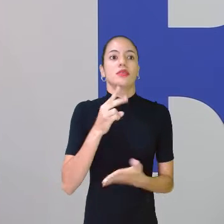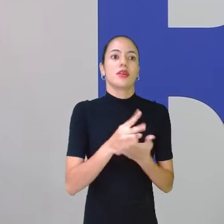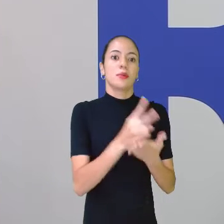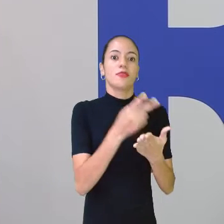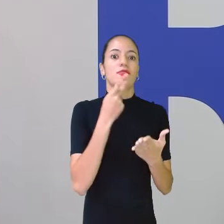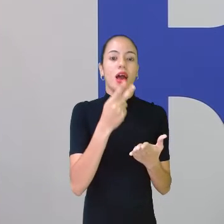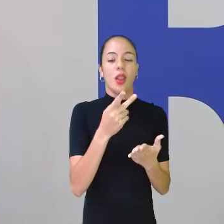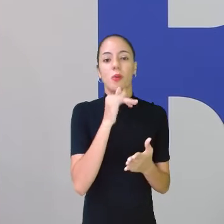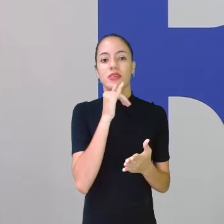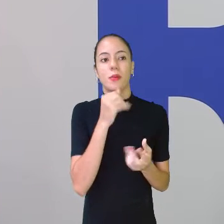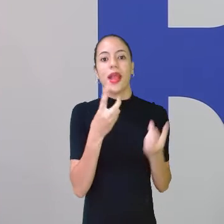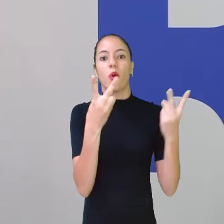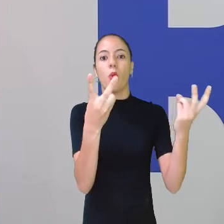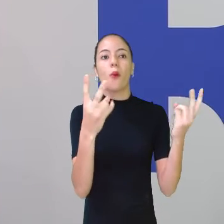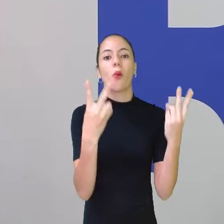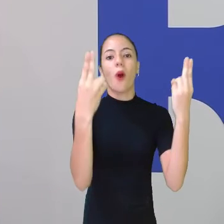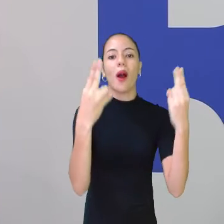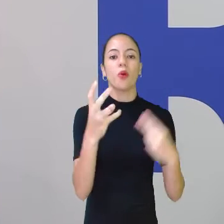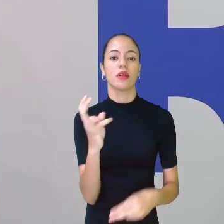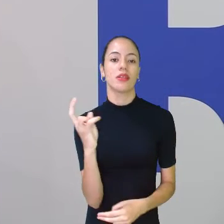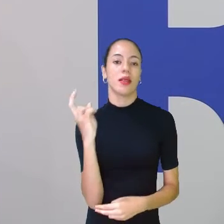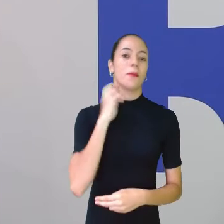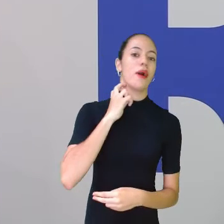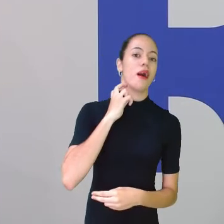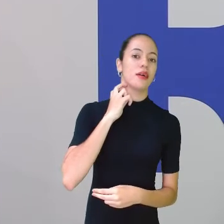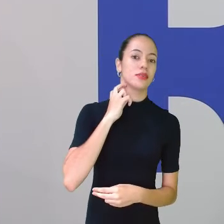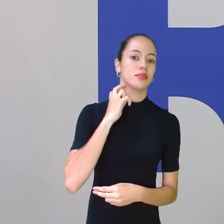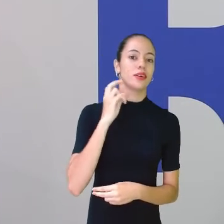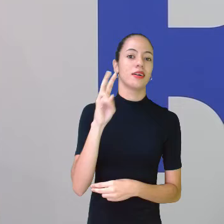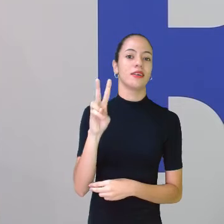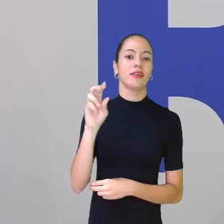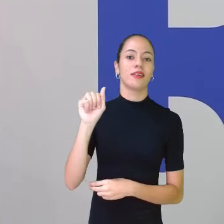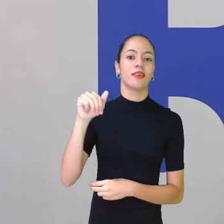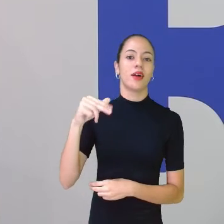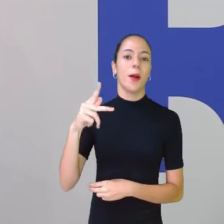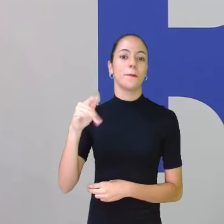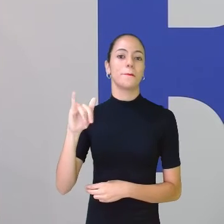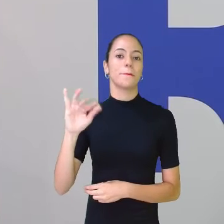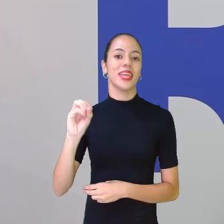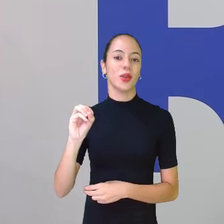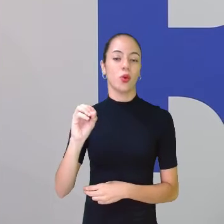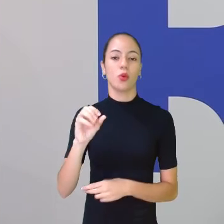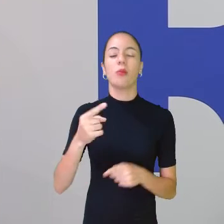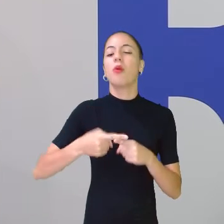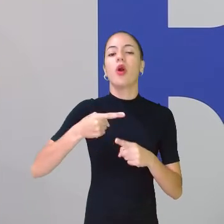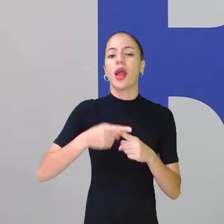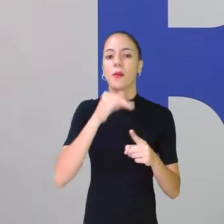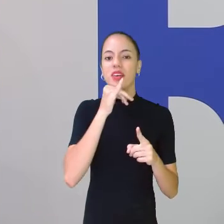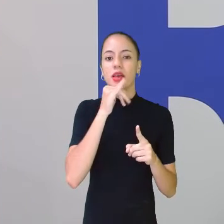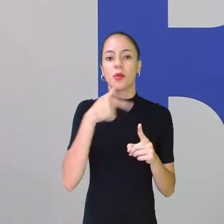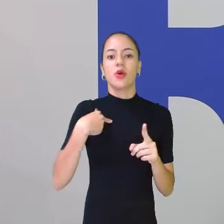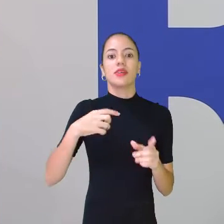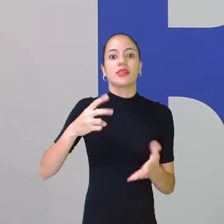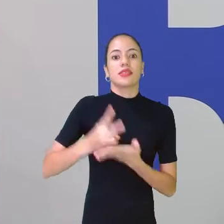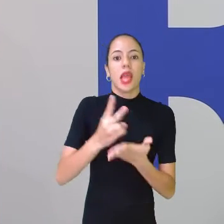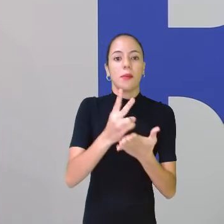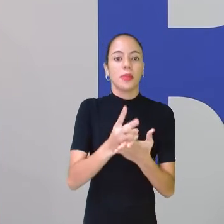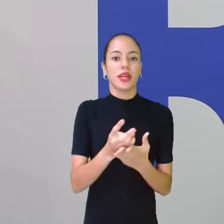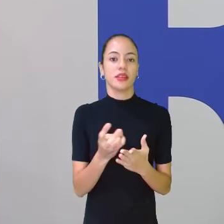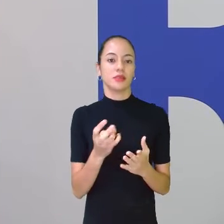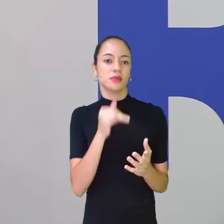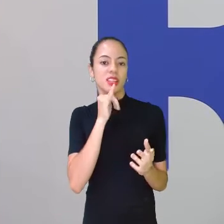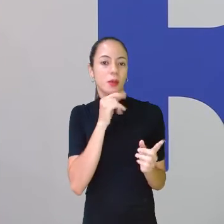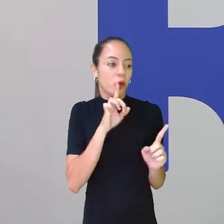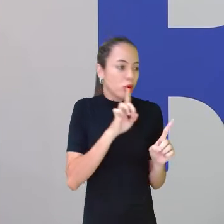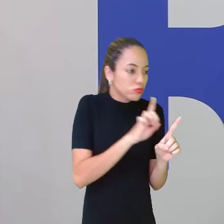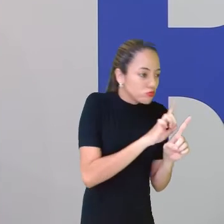morcego ou vampiro, né? É. Que é aquela pessoa que gosta de viver em cima dos outros, né? Da história dos outros, da vida dos outros, e faz